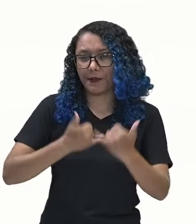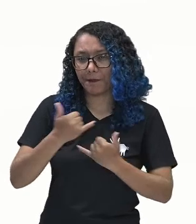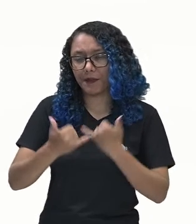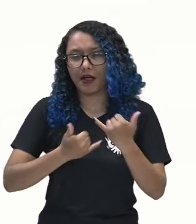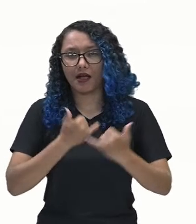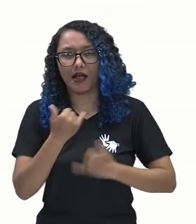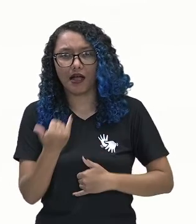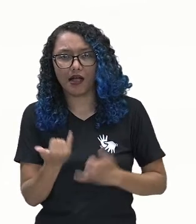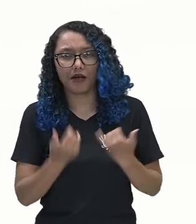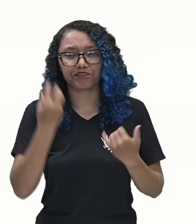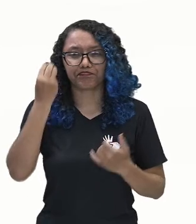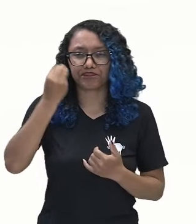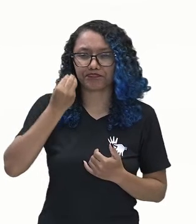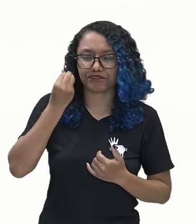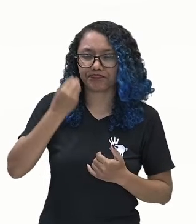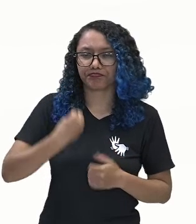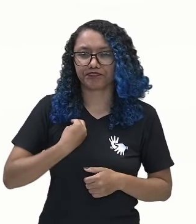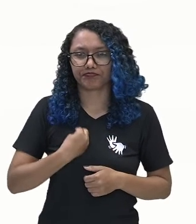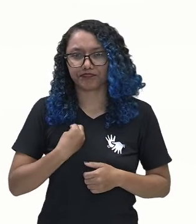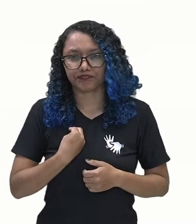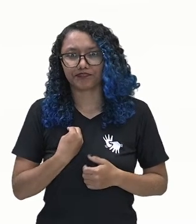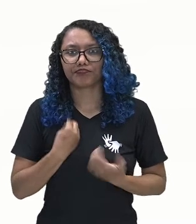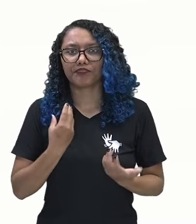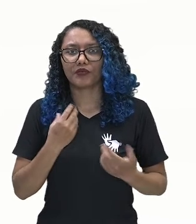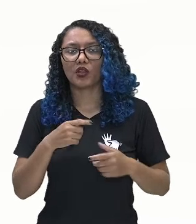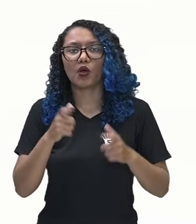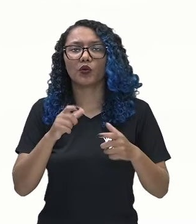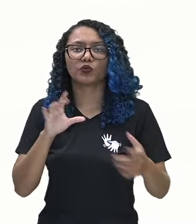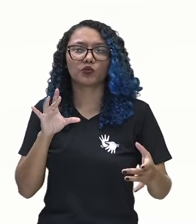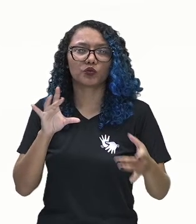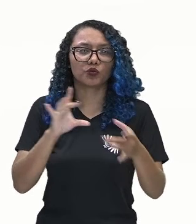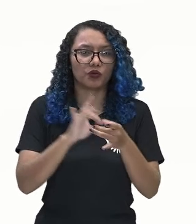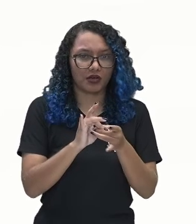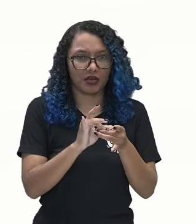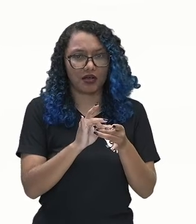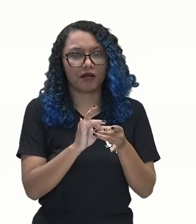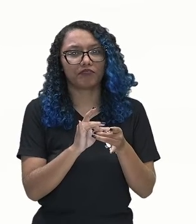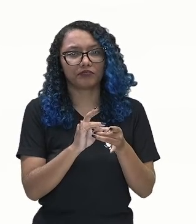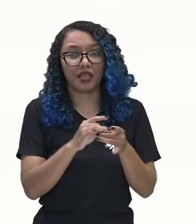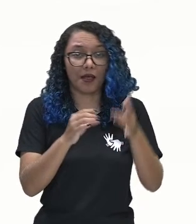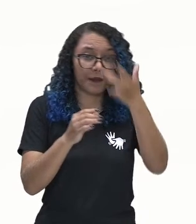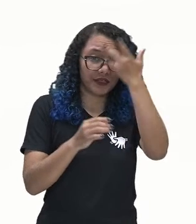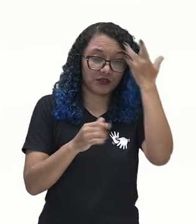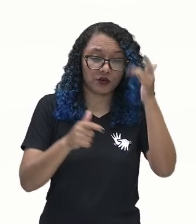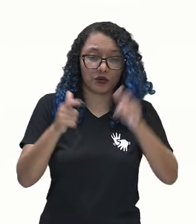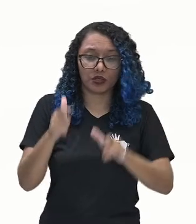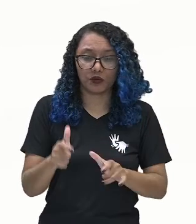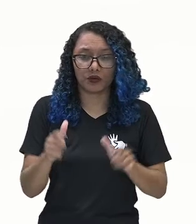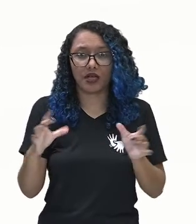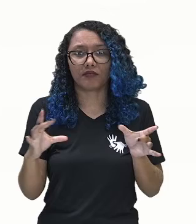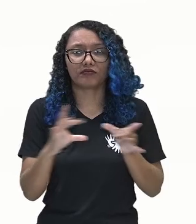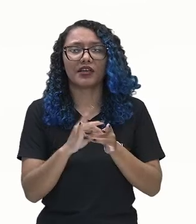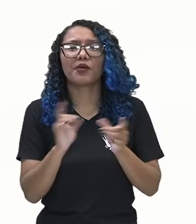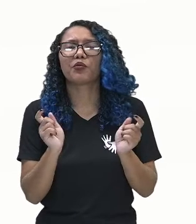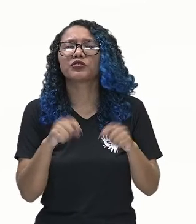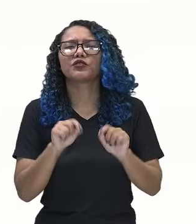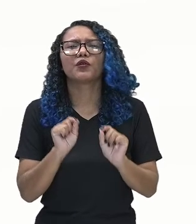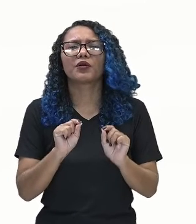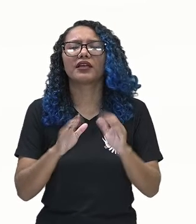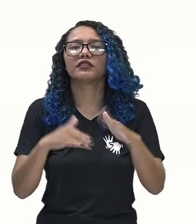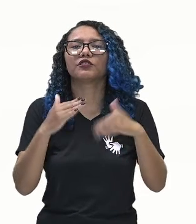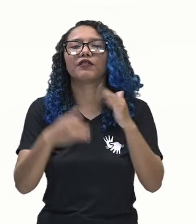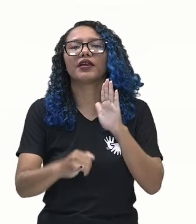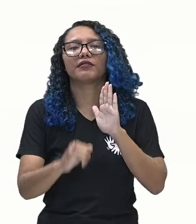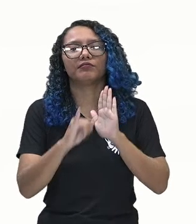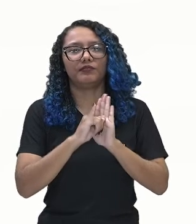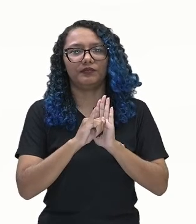ali com a paisagem que está inserida. Criamos aqui uma identidade, né? Então, nessas